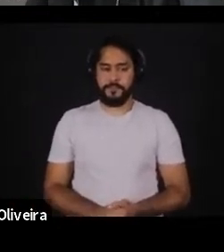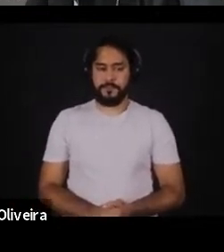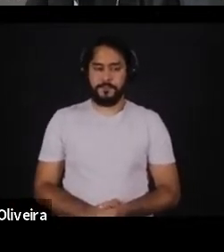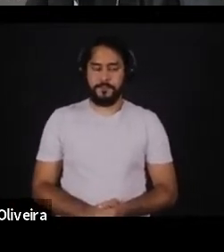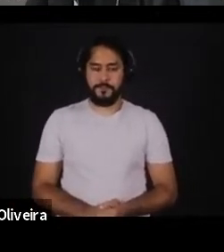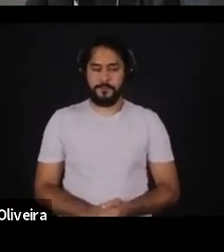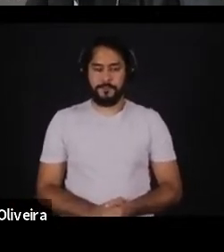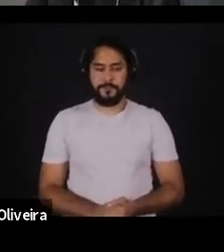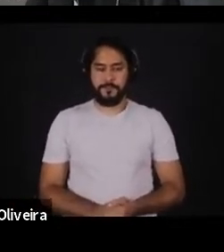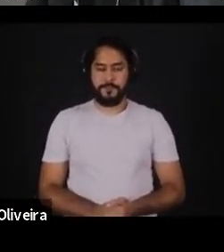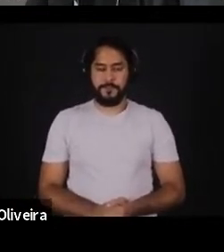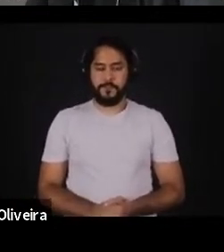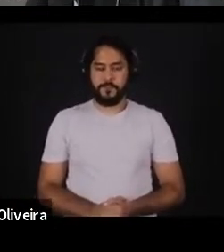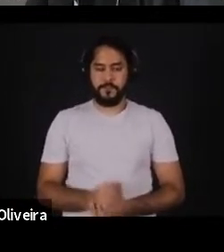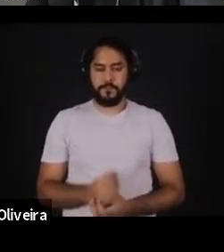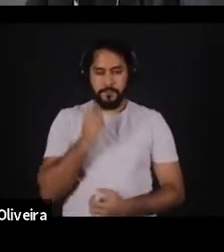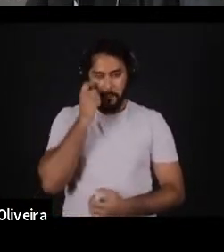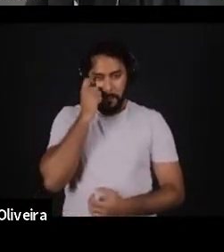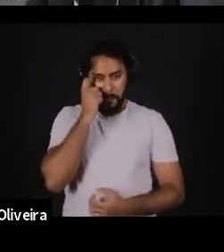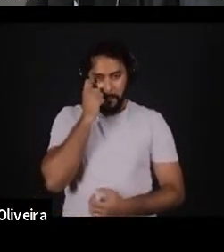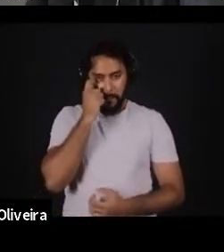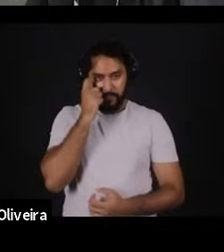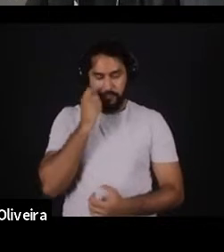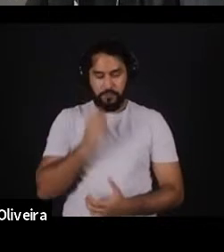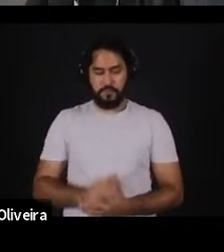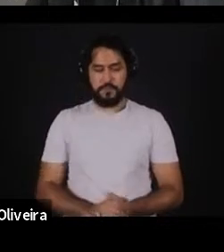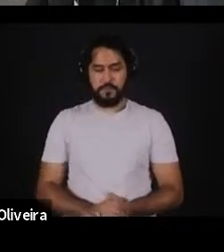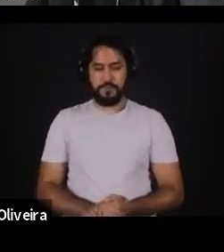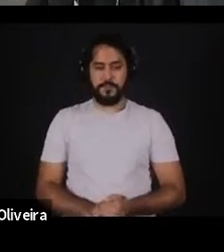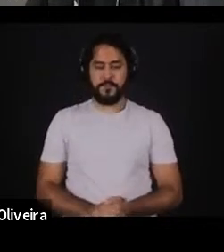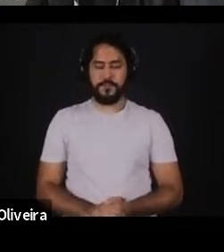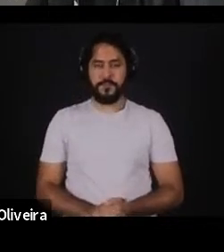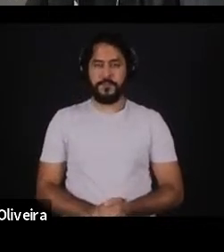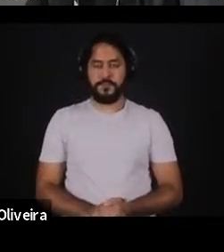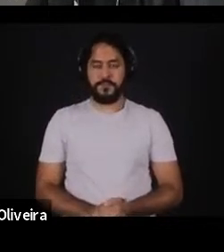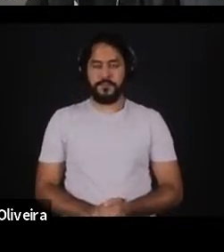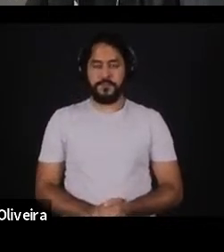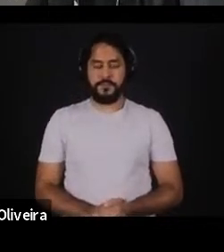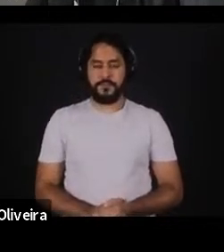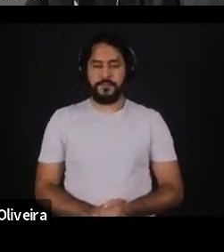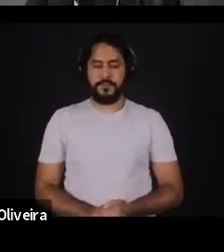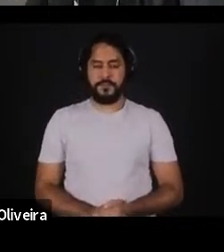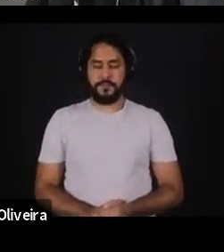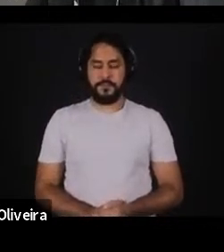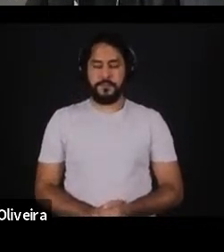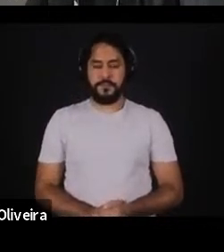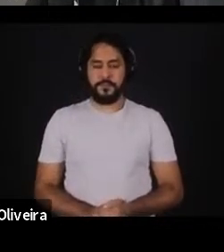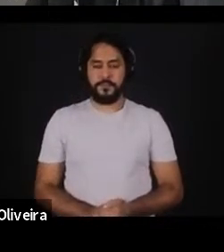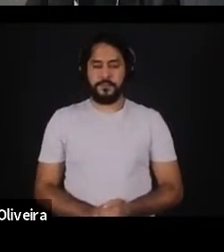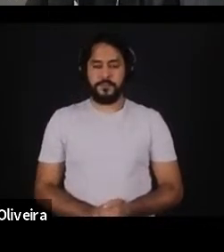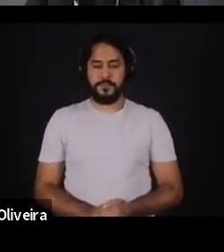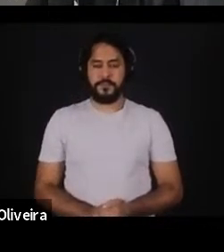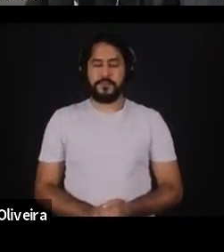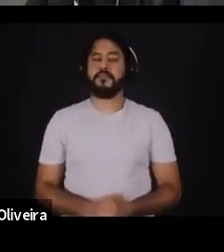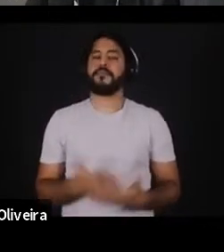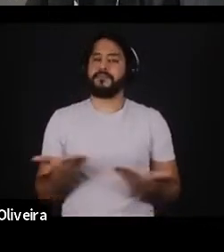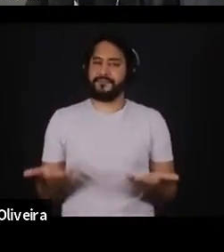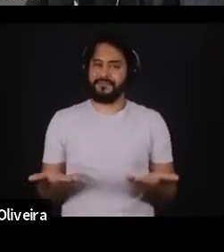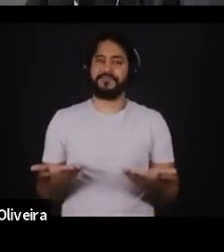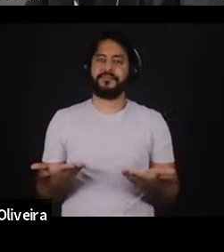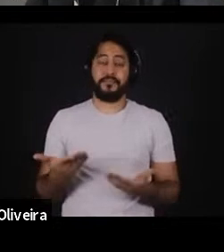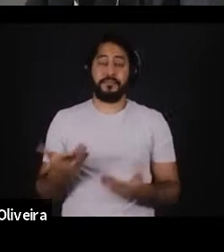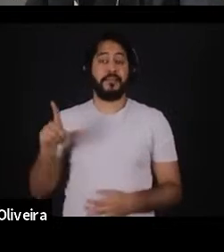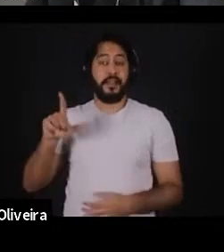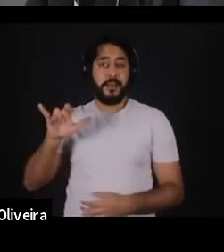atrás de mim tem prateleiras com livros. Bom, mais uma vez, como Léo,